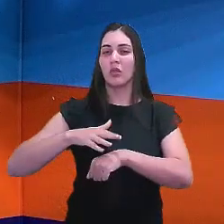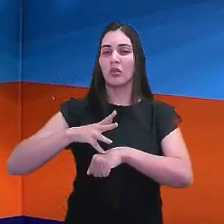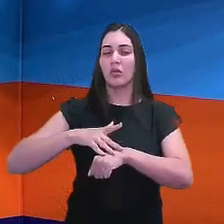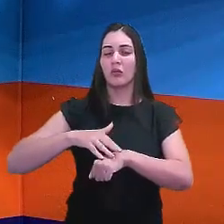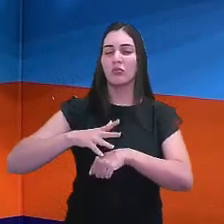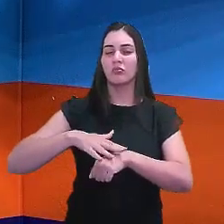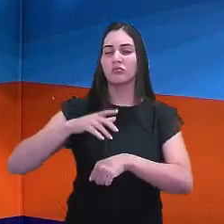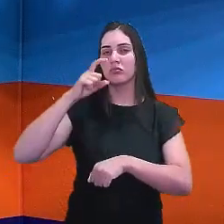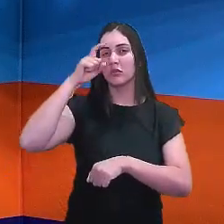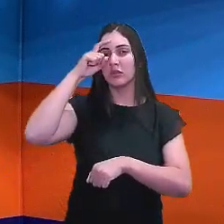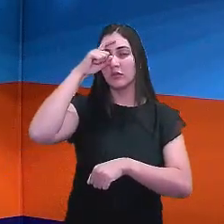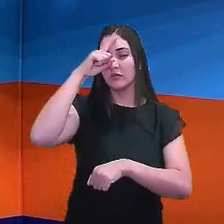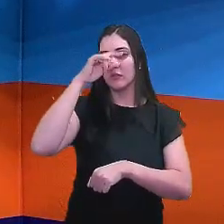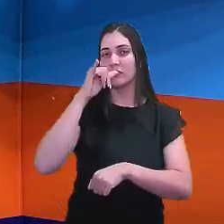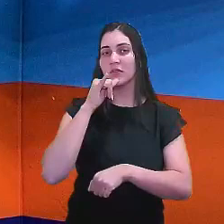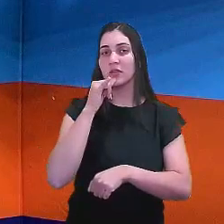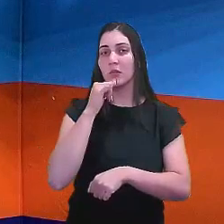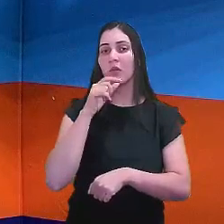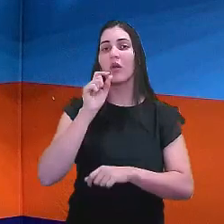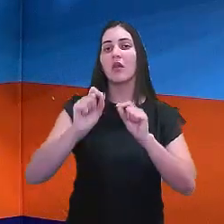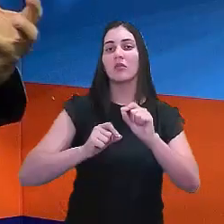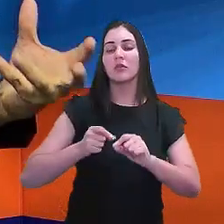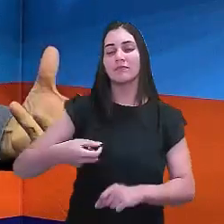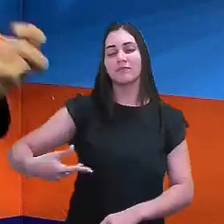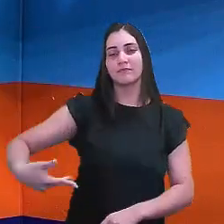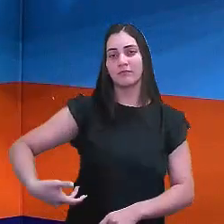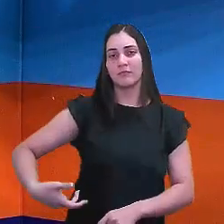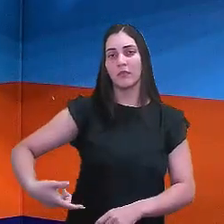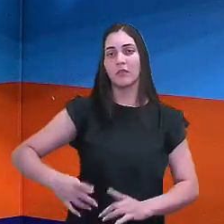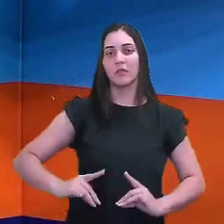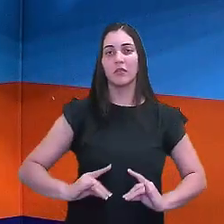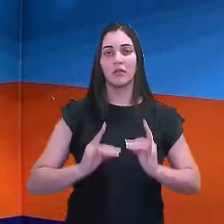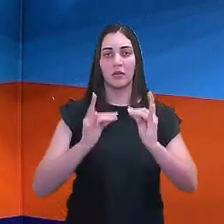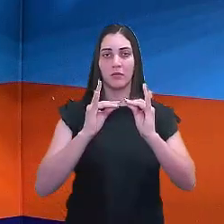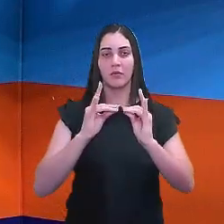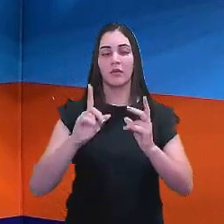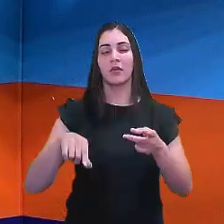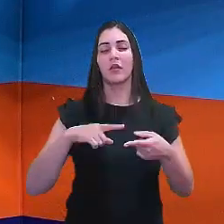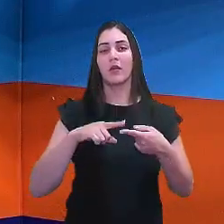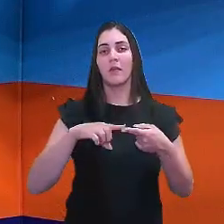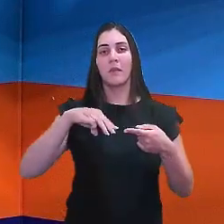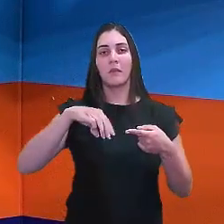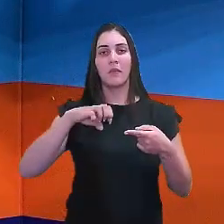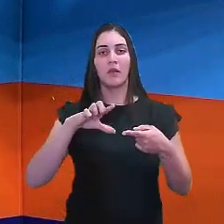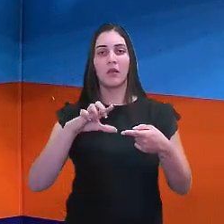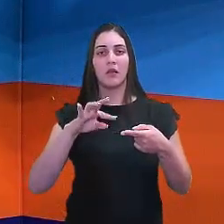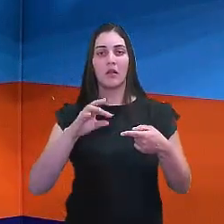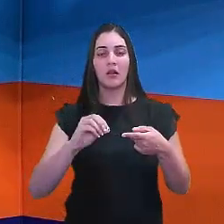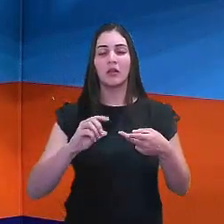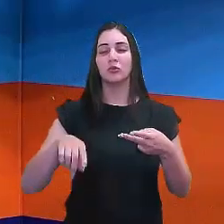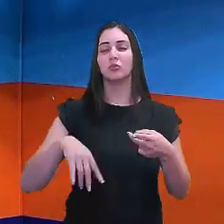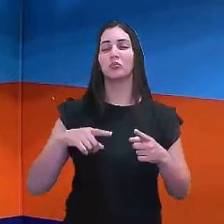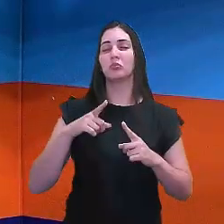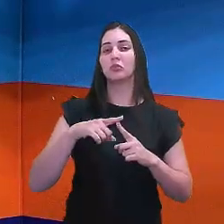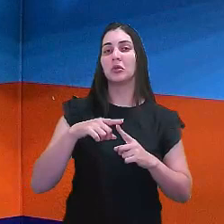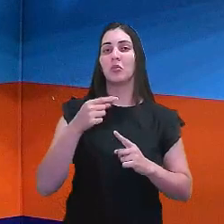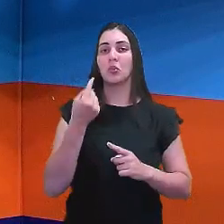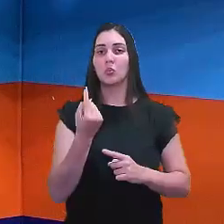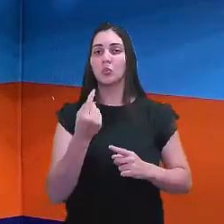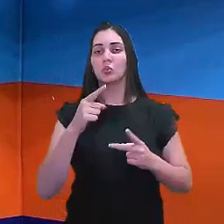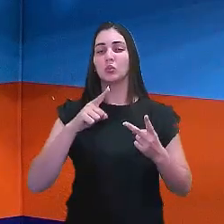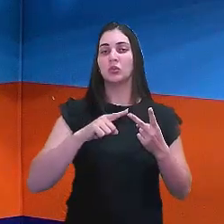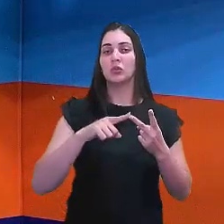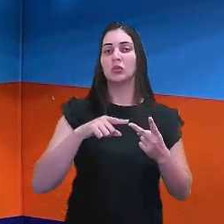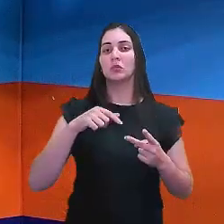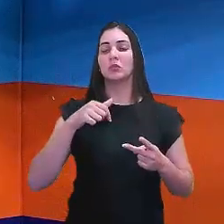sensível para ela, por exemplo, é a diabetes. Seja ela mellitus, seja ela insípida, seja ela tipo 1 ou tipo 2. Que no